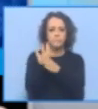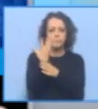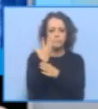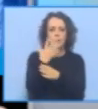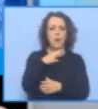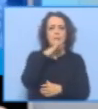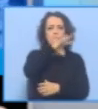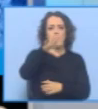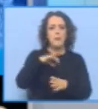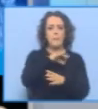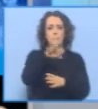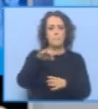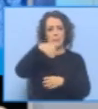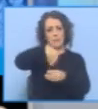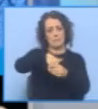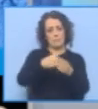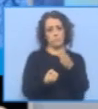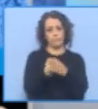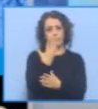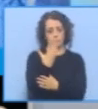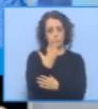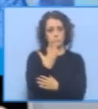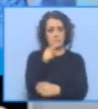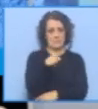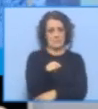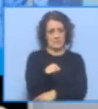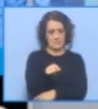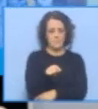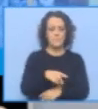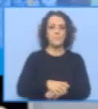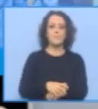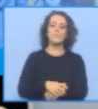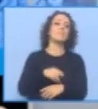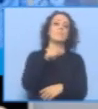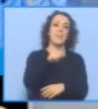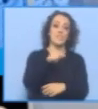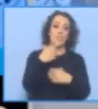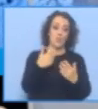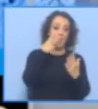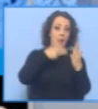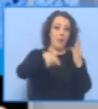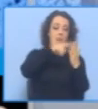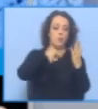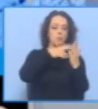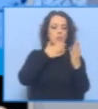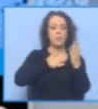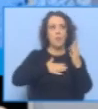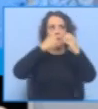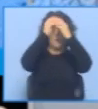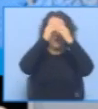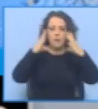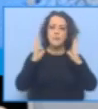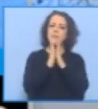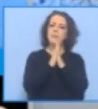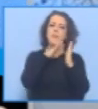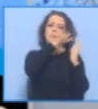família. E observarmos isso, estas leituras convidam-nos a contemplar a Sagrada Família, não como